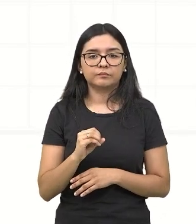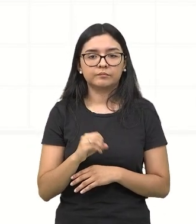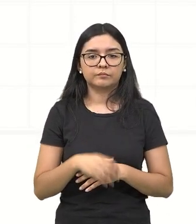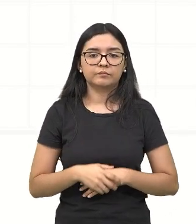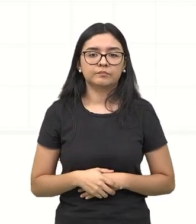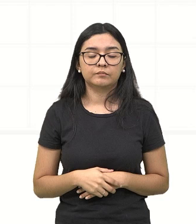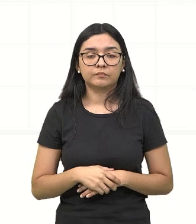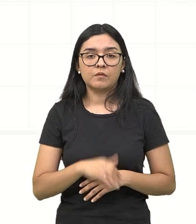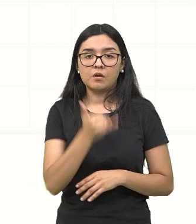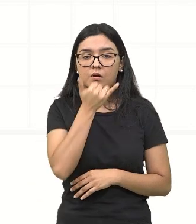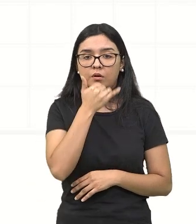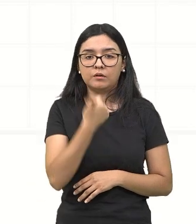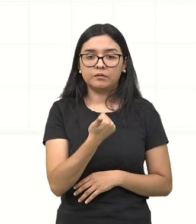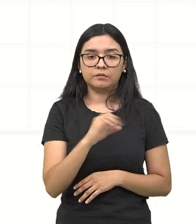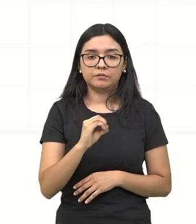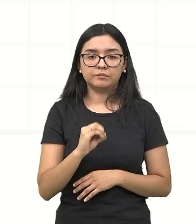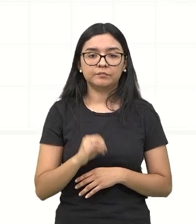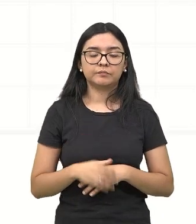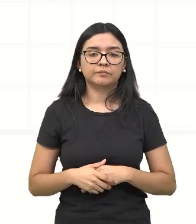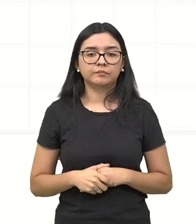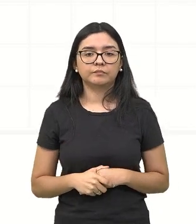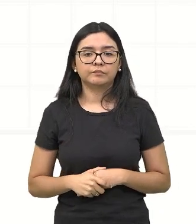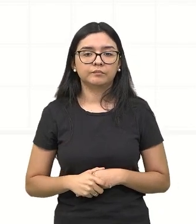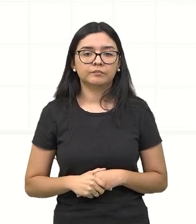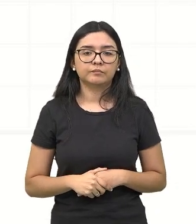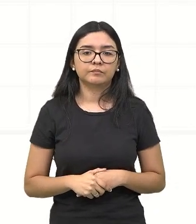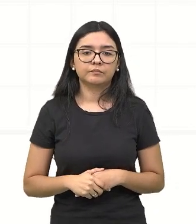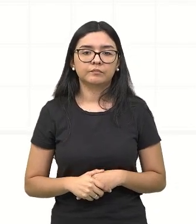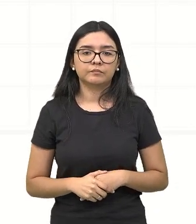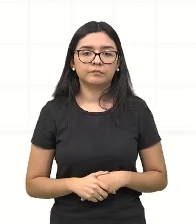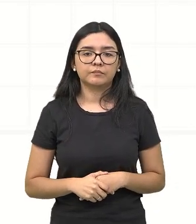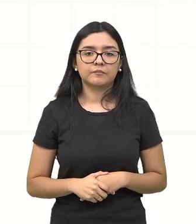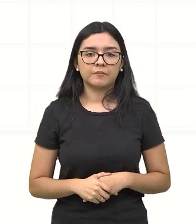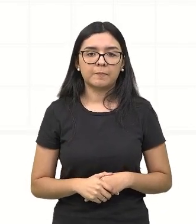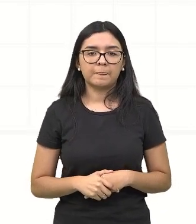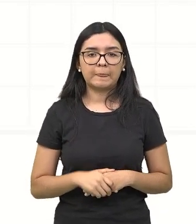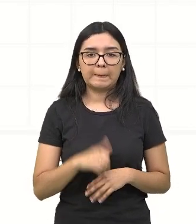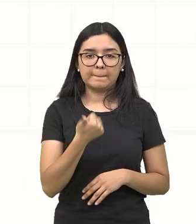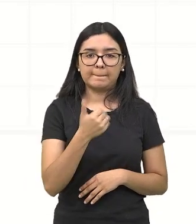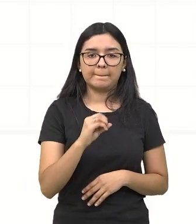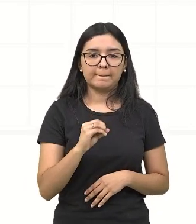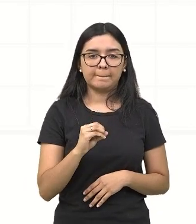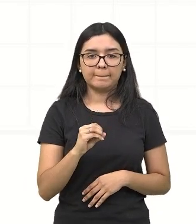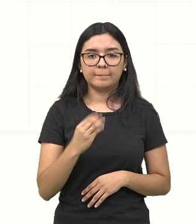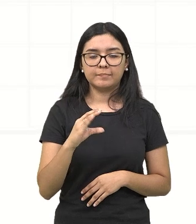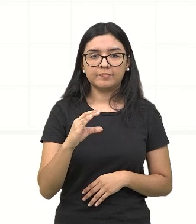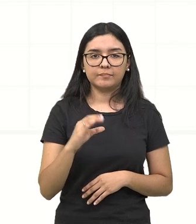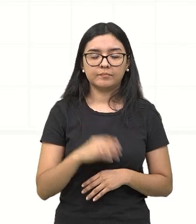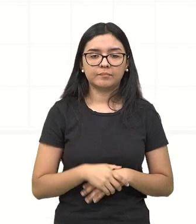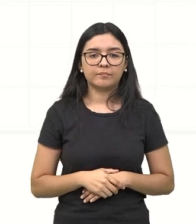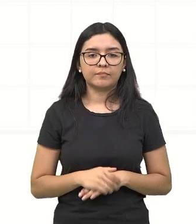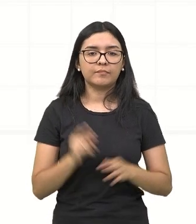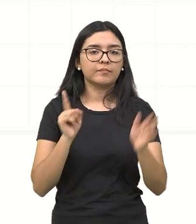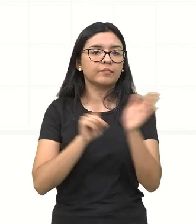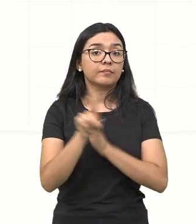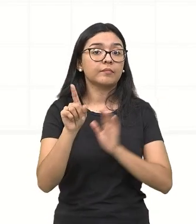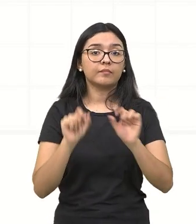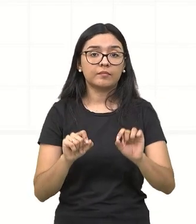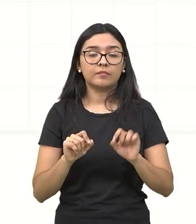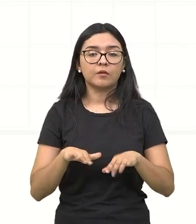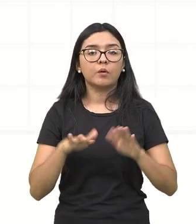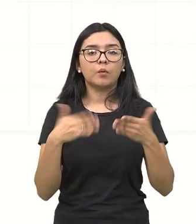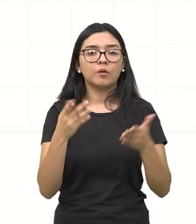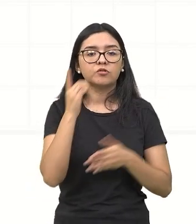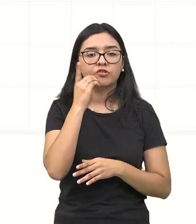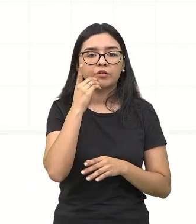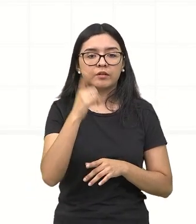10, mínima de 20, máxima de 30. Então aqui na sexta nós tivemos uma variação de 10 graus Celsius. A pergunta era, em que dia teve